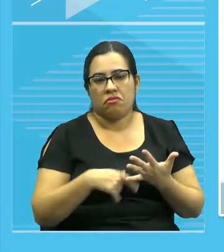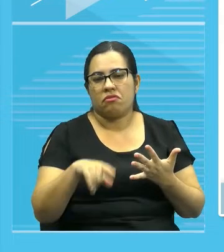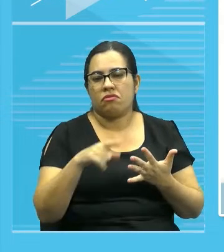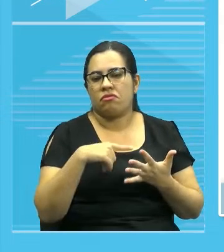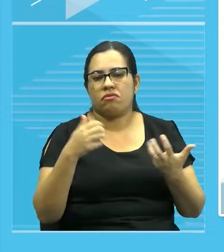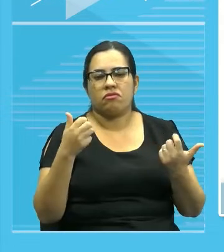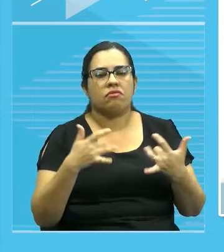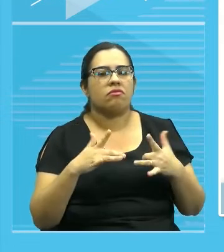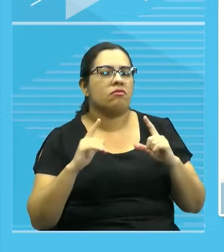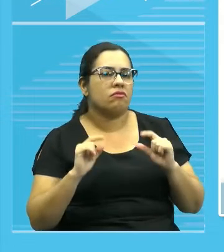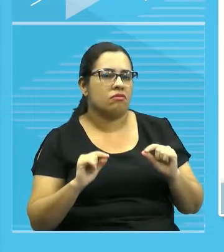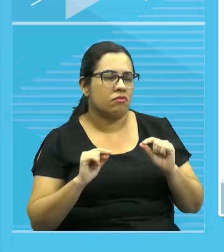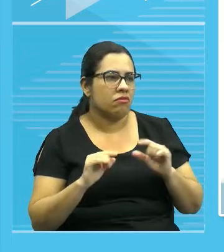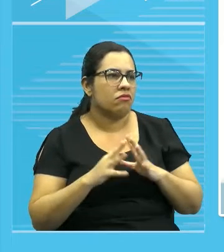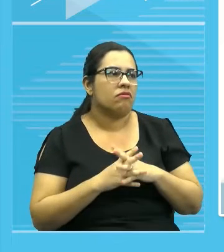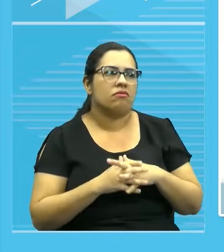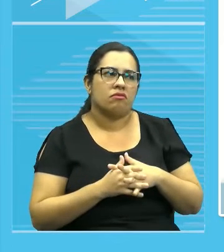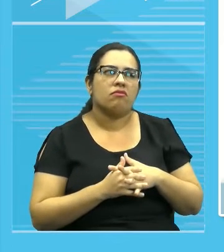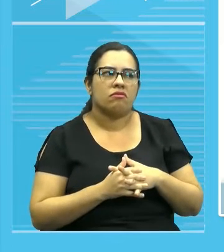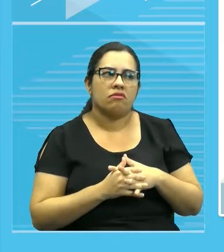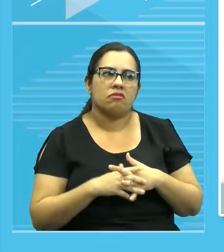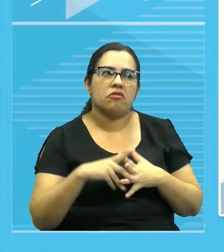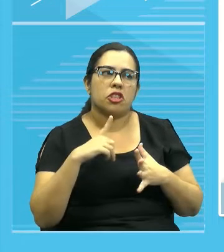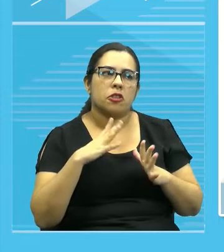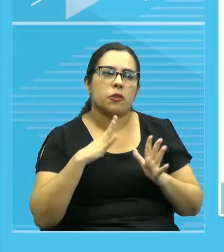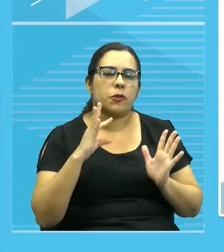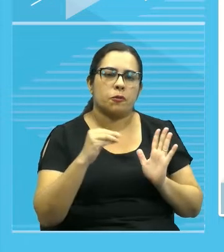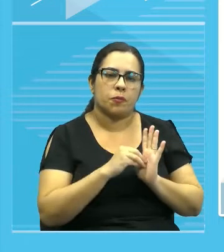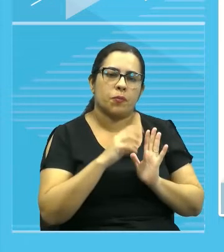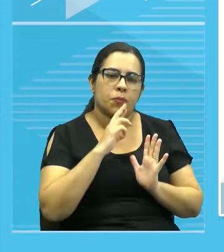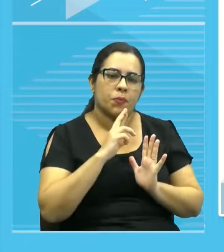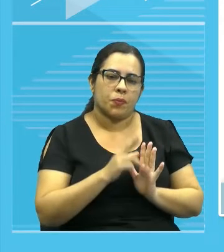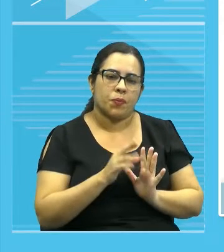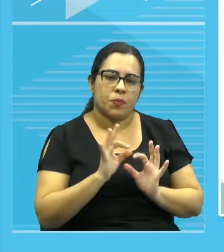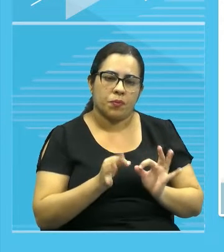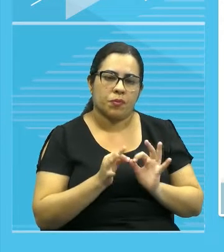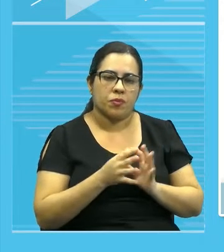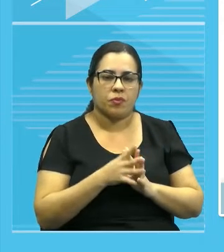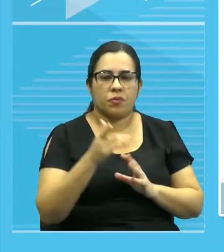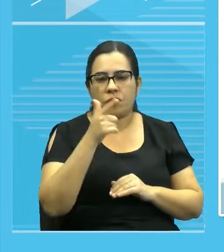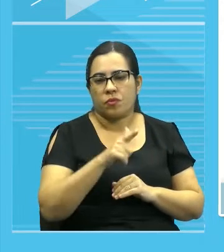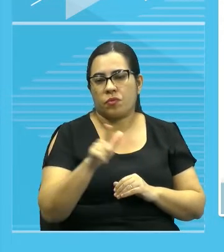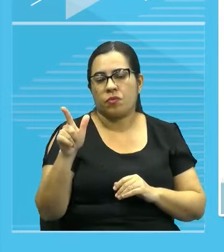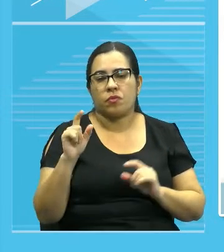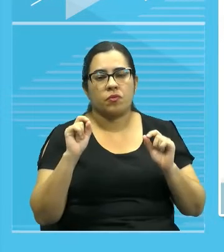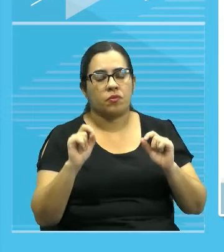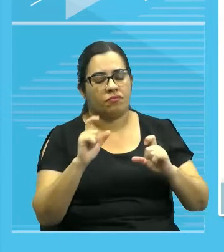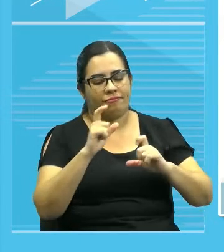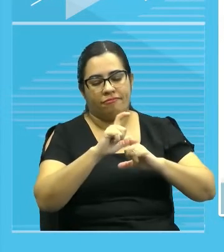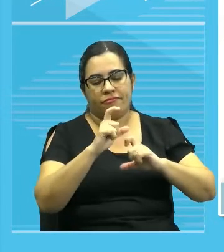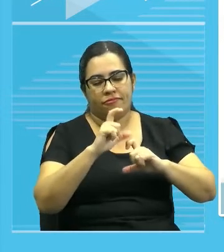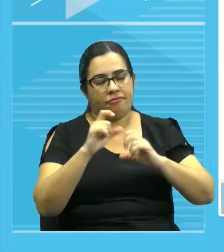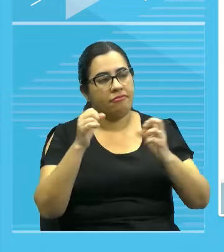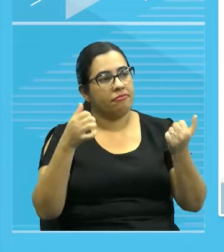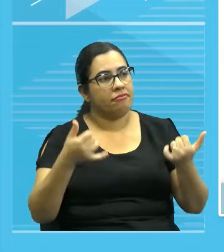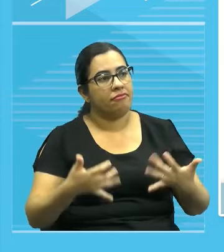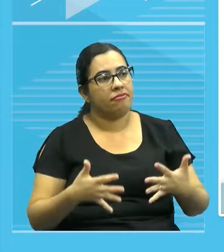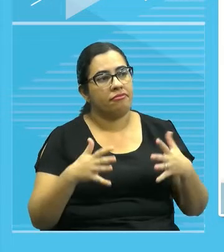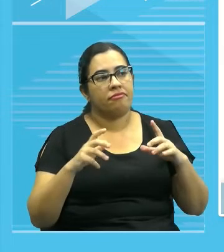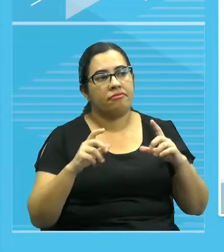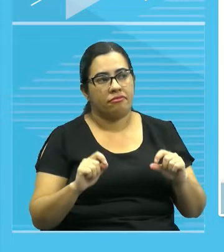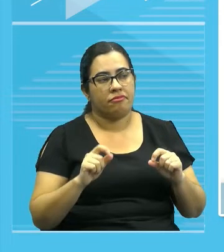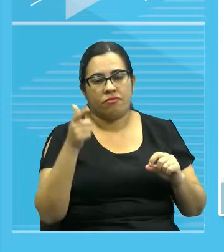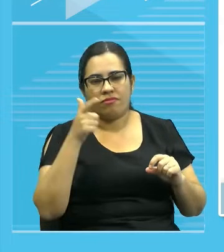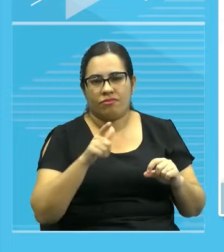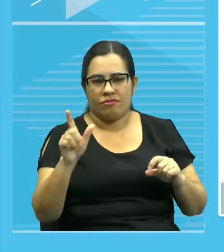conecta afirmar que esse aqui é o máximo que eu posso dizer não tem que estar lá a resposta tá e a outra outra outra chargezinha também tá é